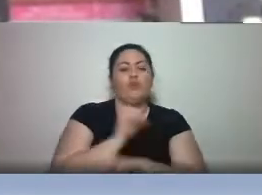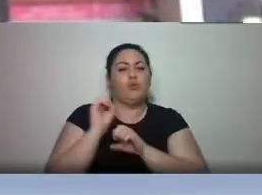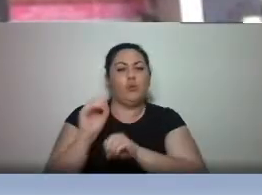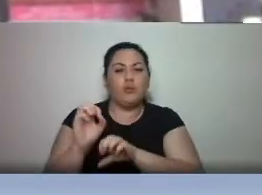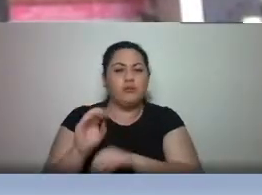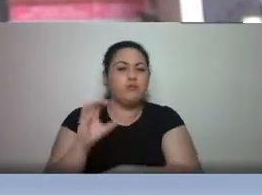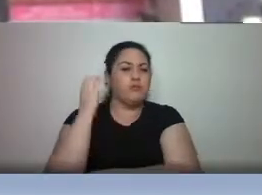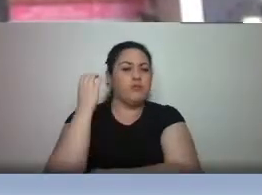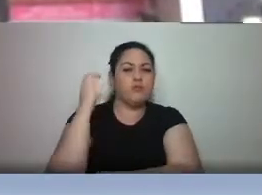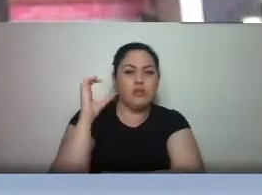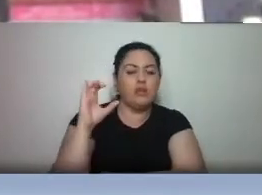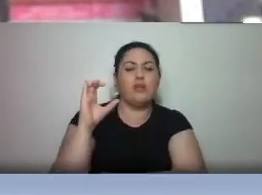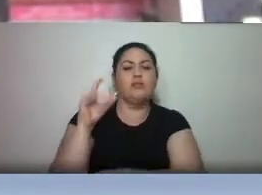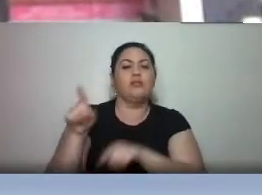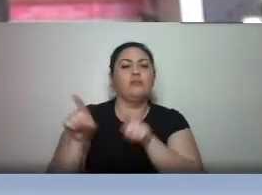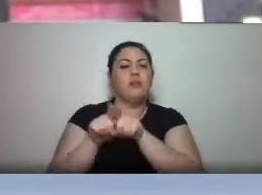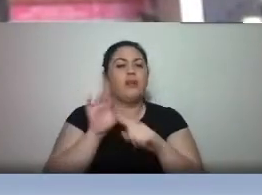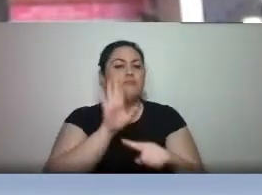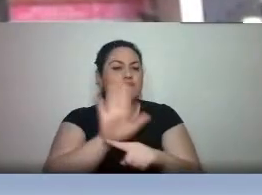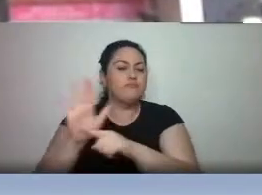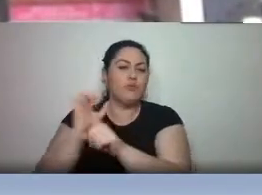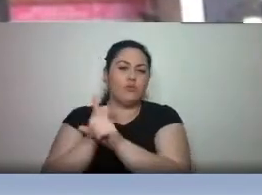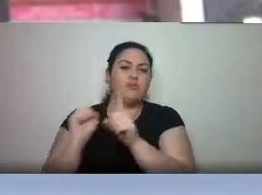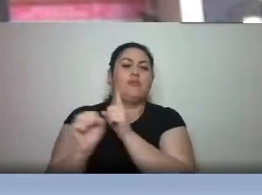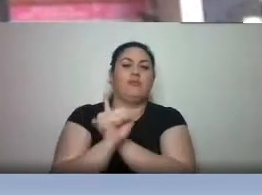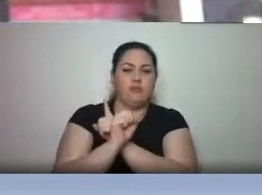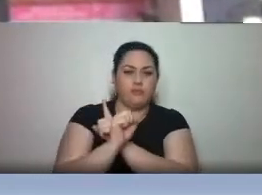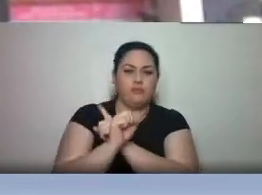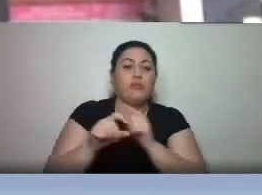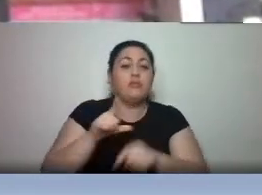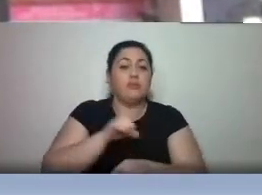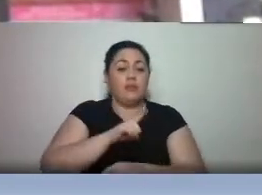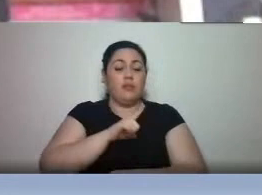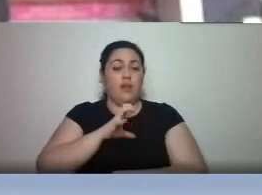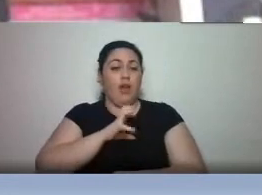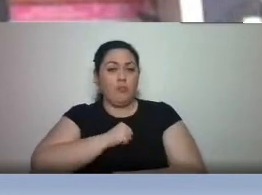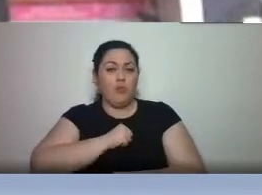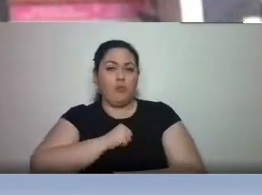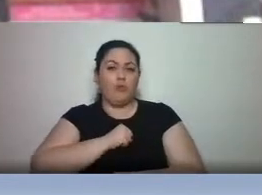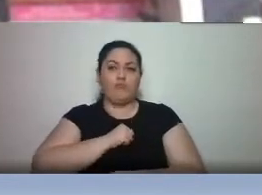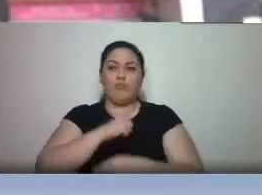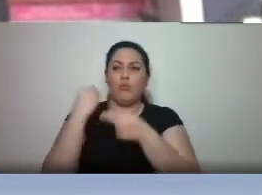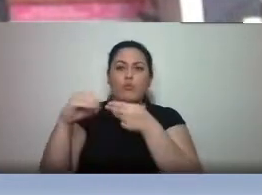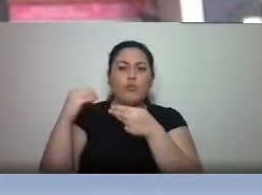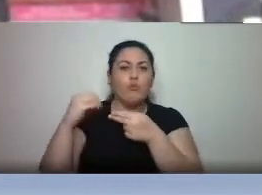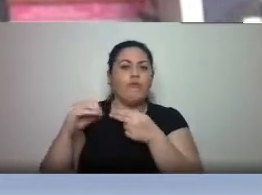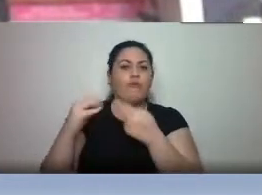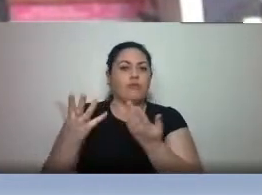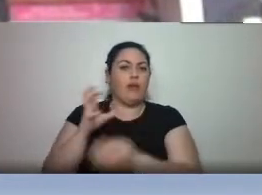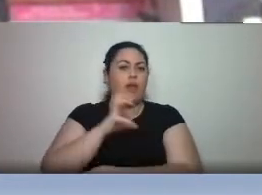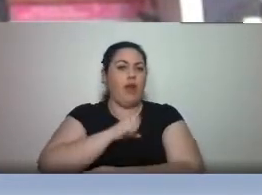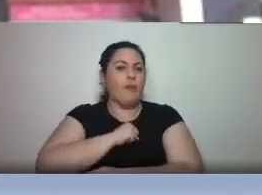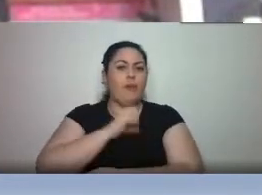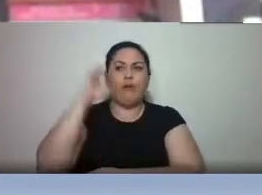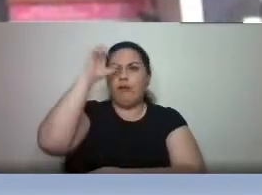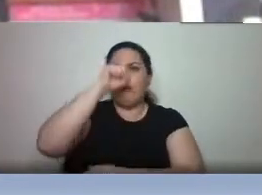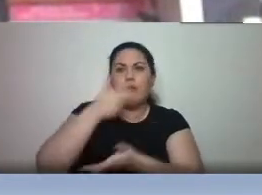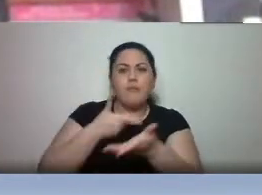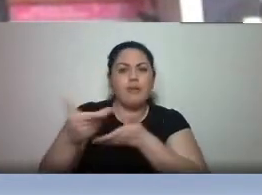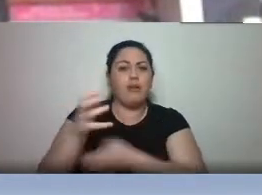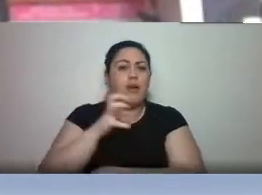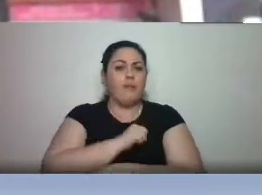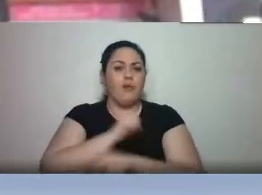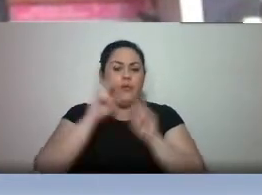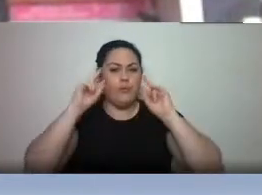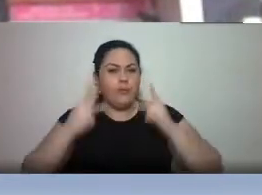ciência, por contribuir para a sociedade, o amor pela UFSC, o amor por aprender, o amor pelo humano,